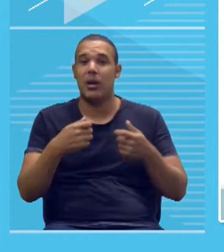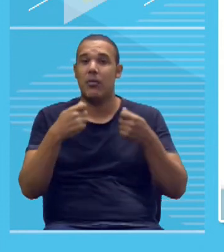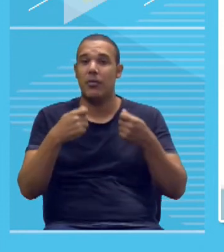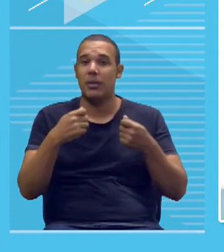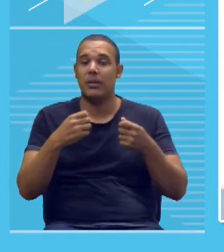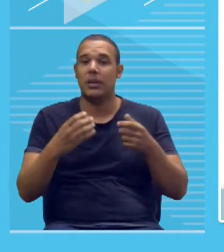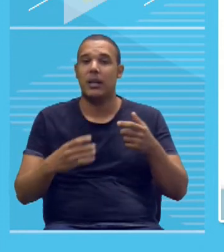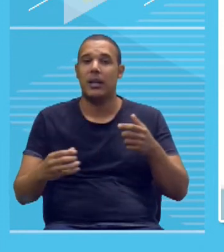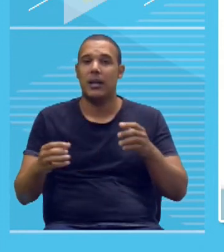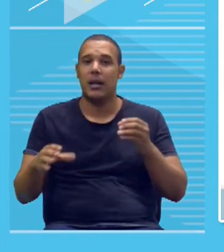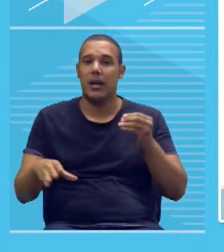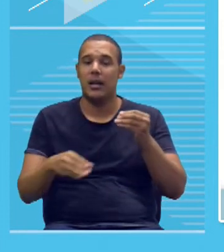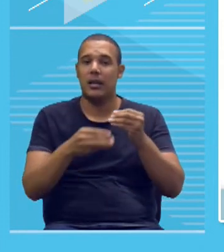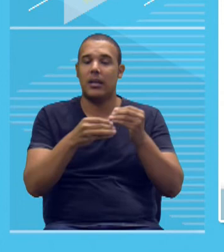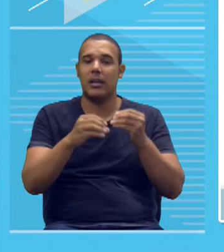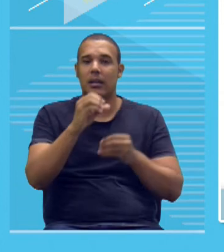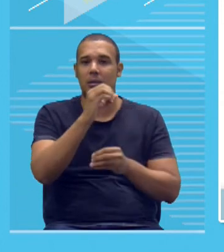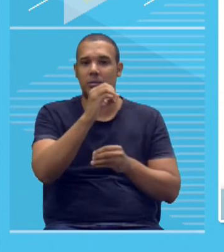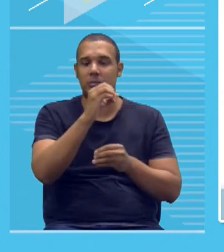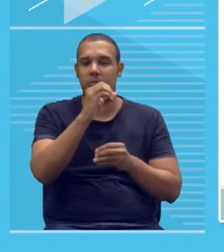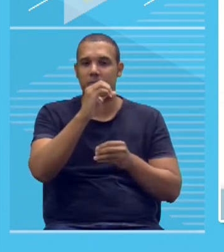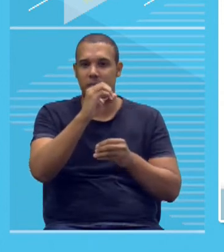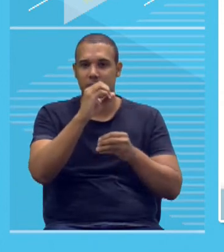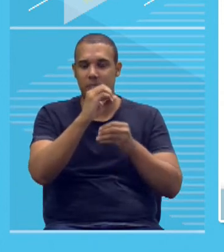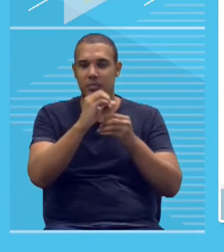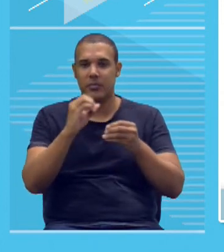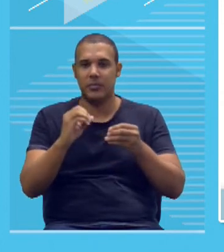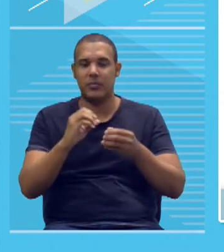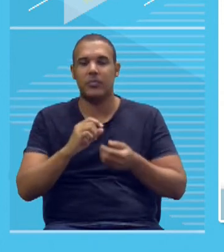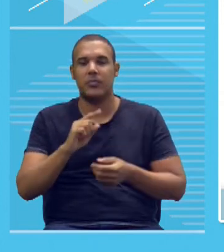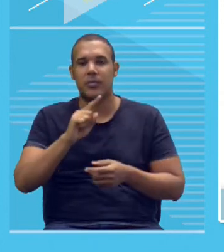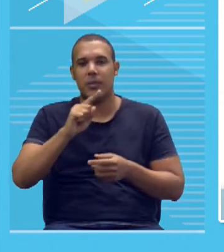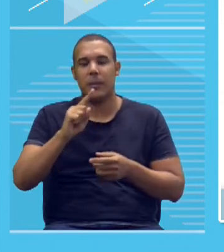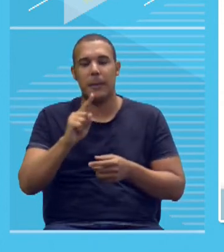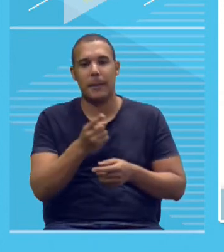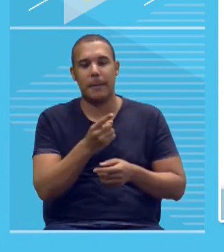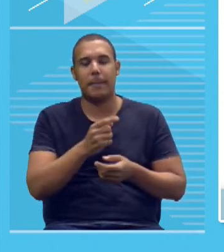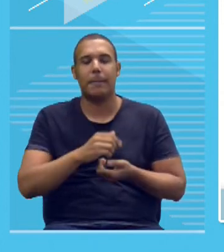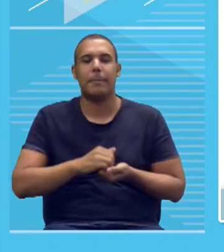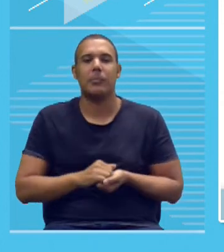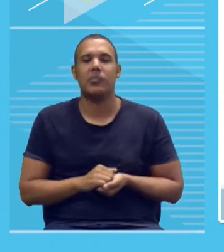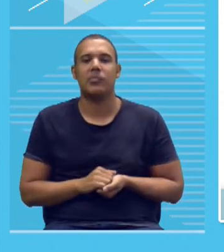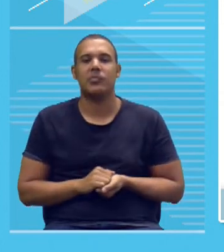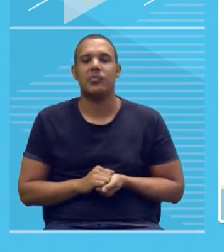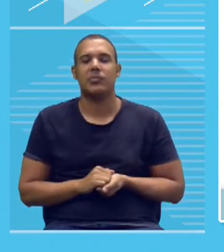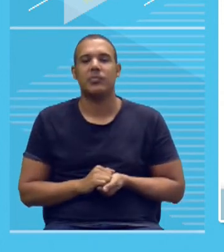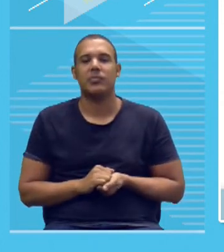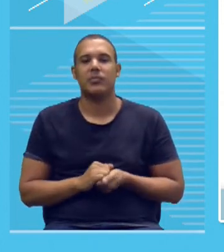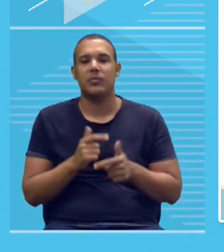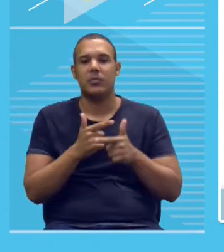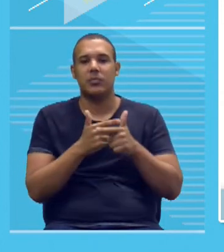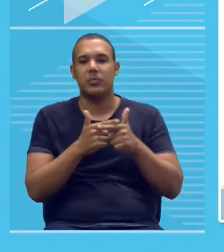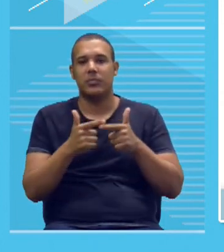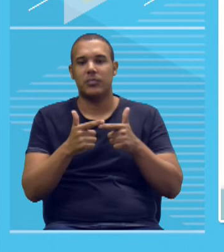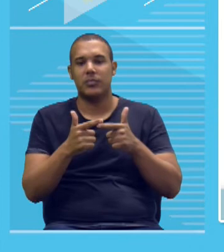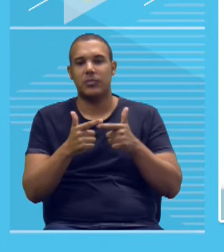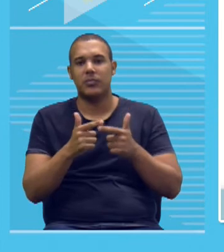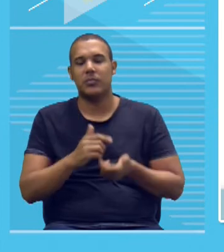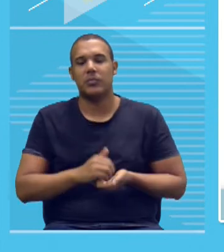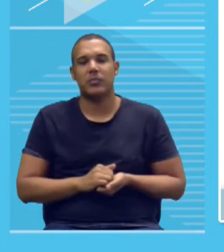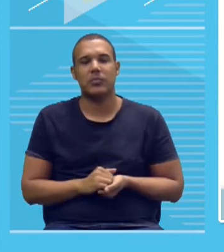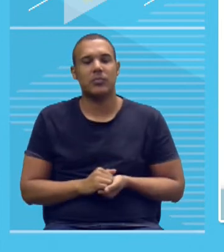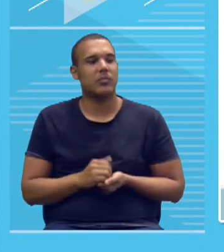colocar 10 aqui 10 aqui e vou puxar uma, vou começar a minha divisão 30 vezes um